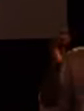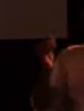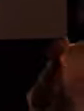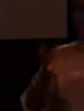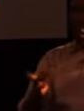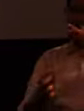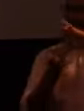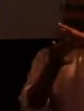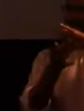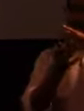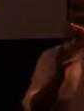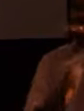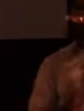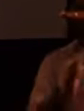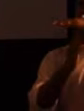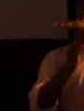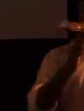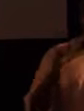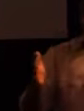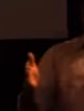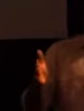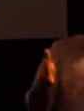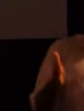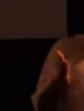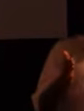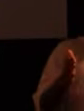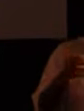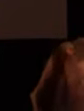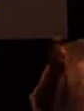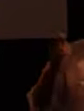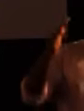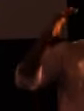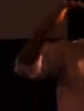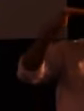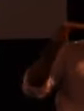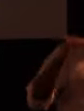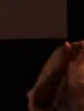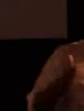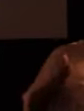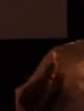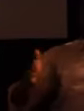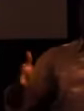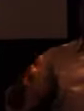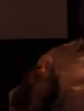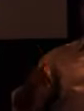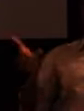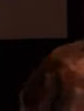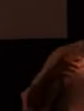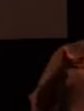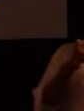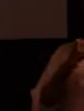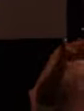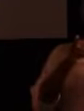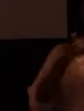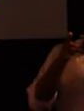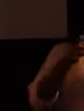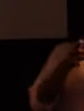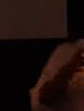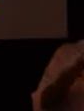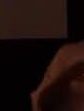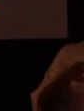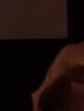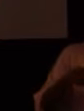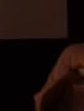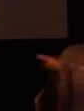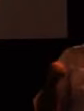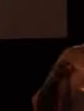recuo, quando eu falo que ela é usada combinadamente com outros fatores, porque às vezes você tem um potencial construtivo, aí eu tenho 2 vezes a área do